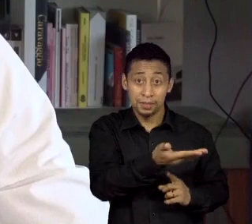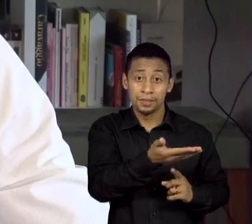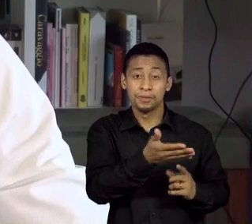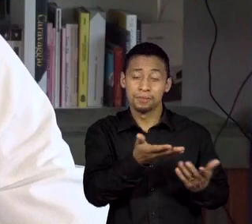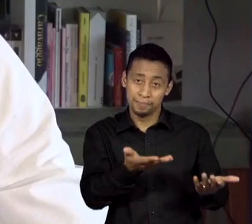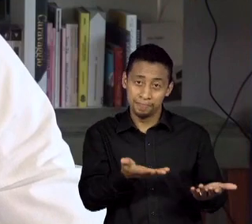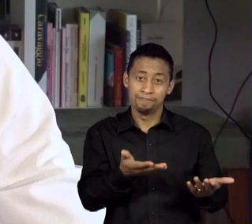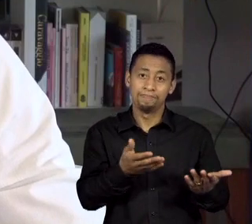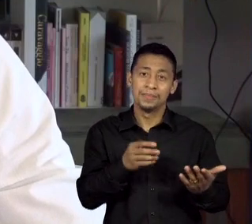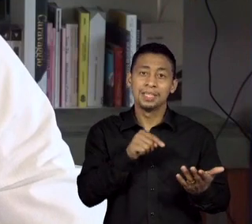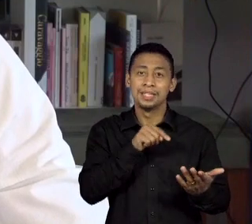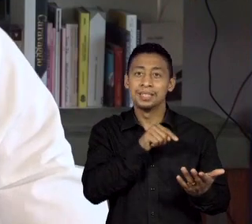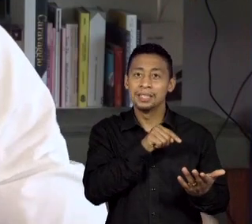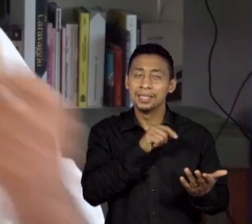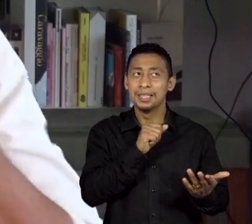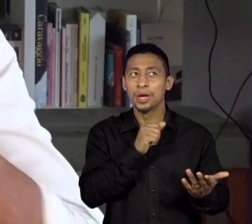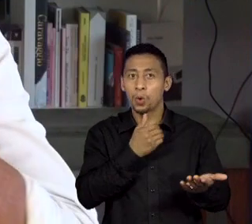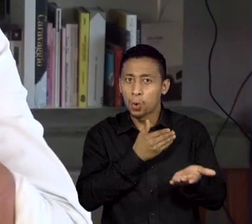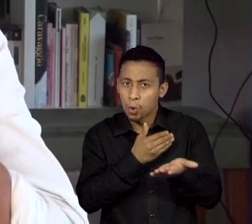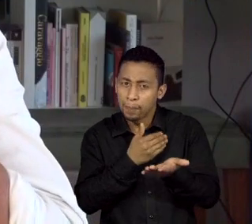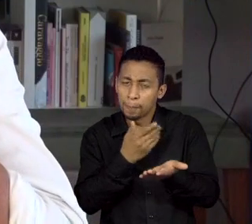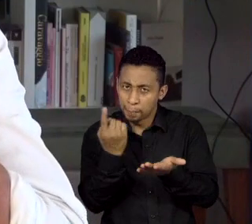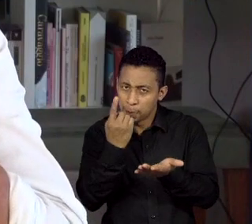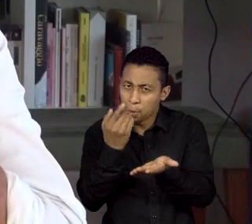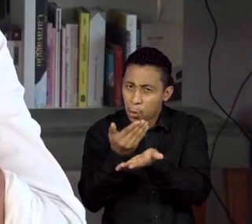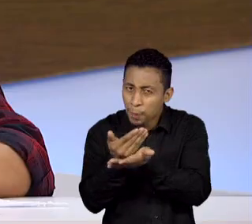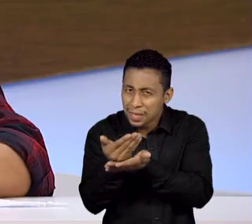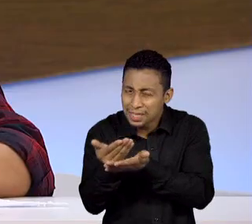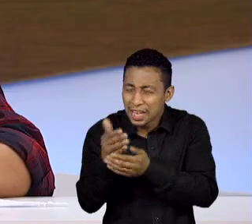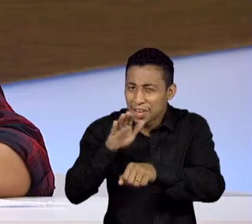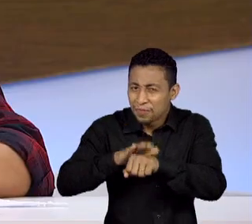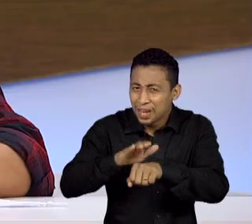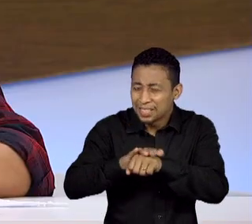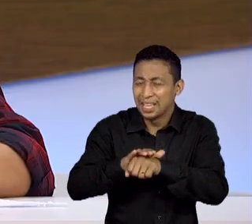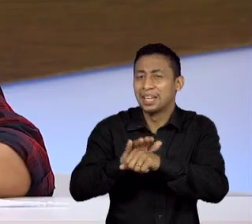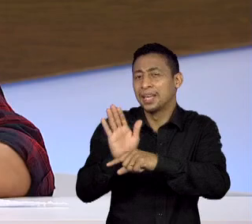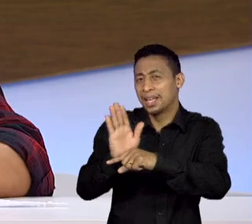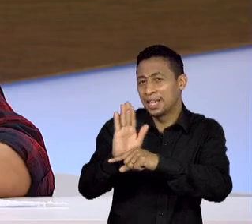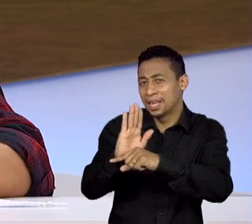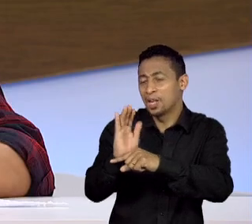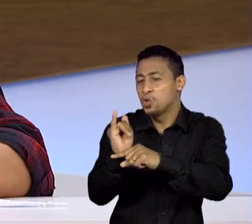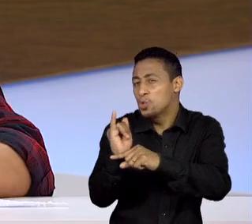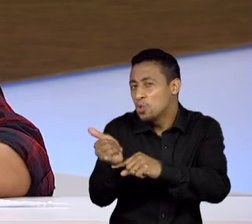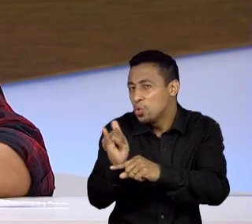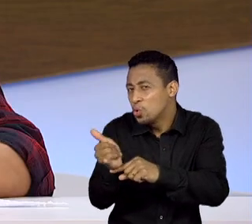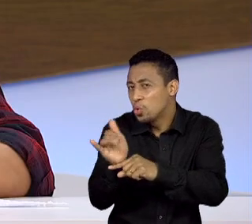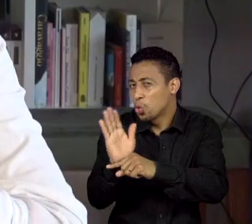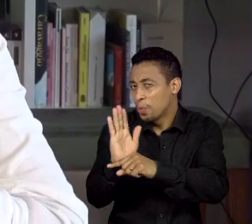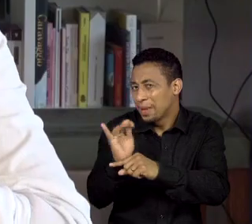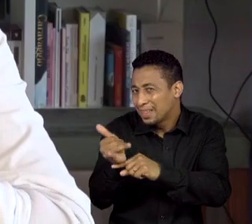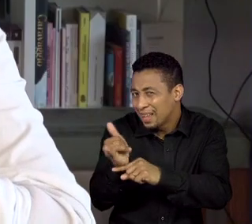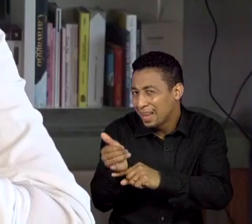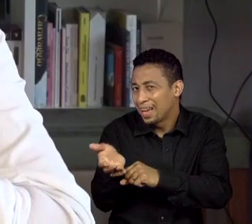intermediário, que eu comecei a fazer documentário, mas eram documentários mais de criação, documentários mais